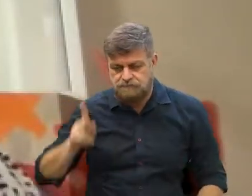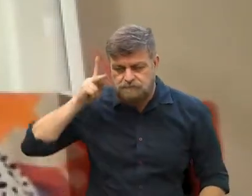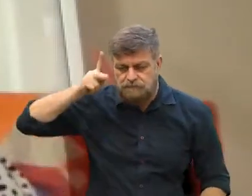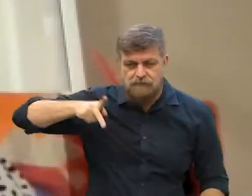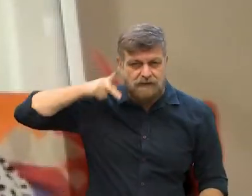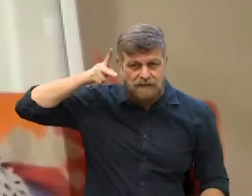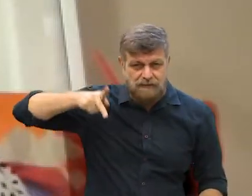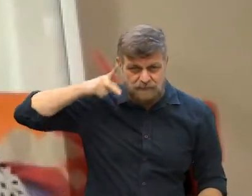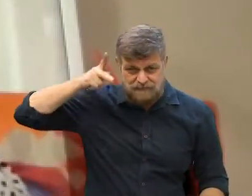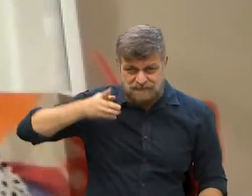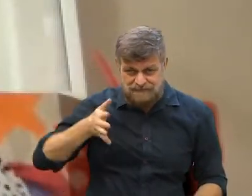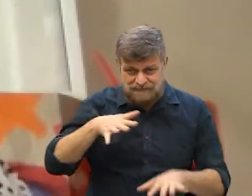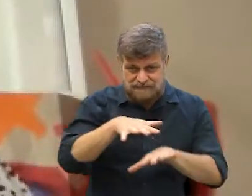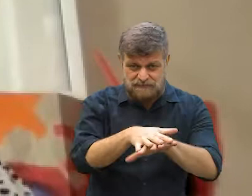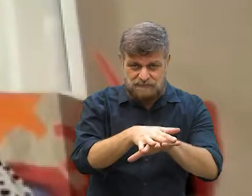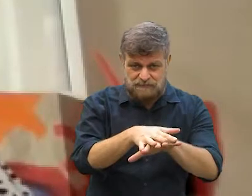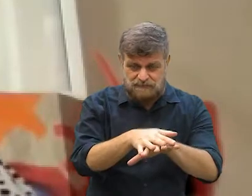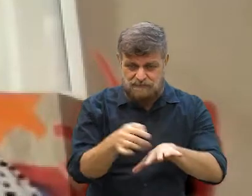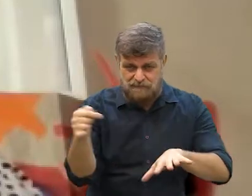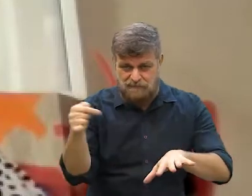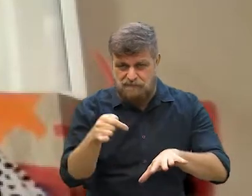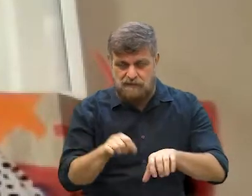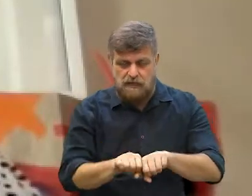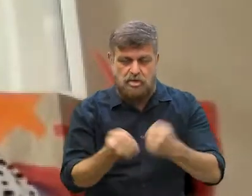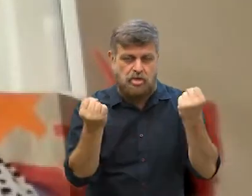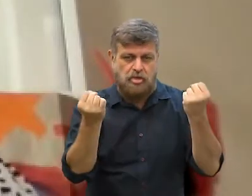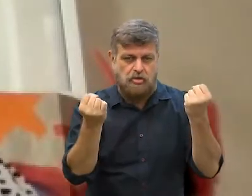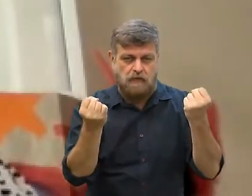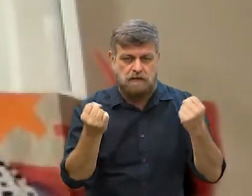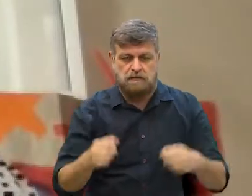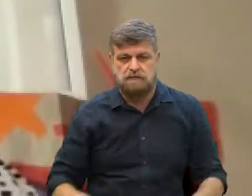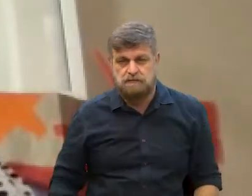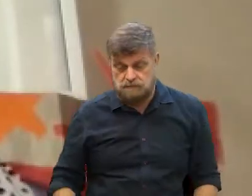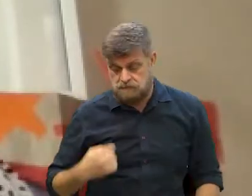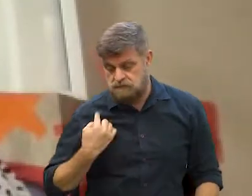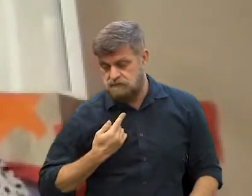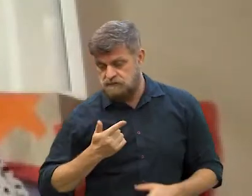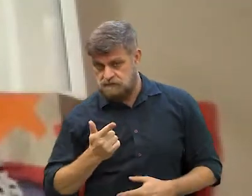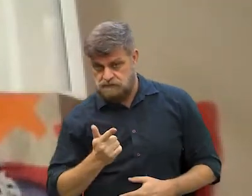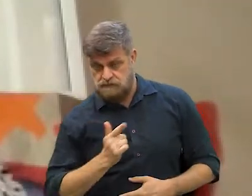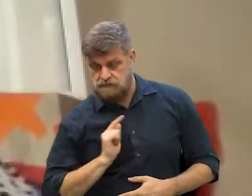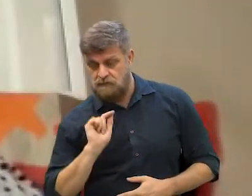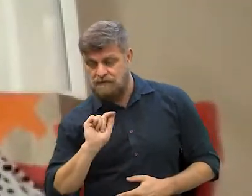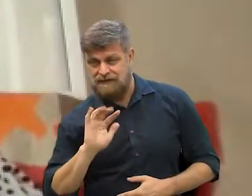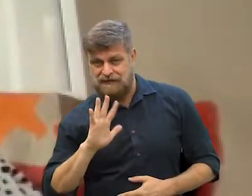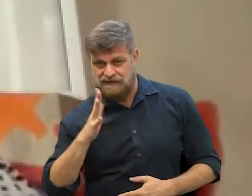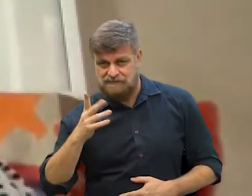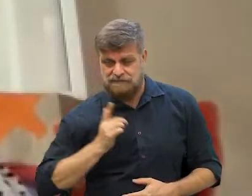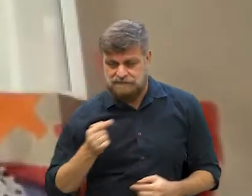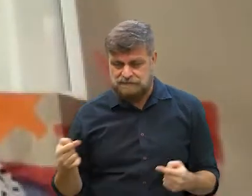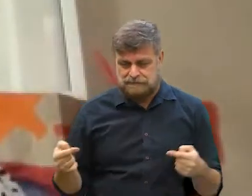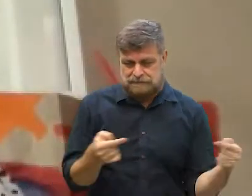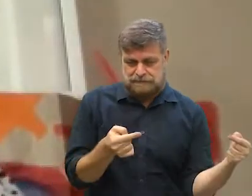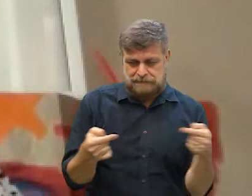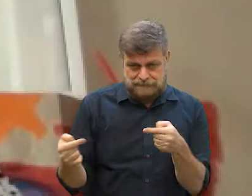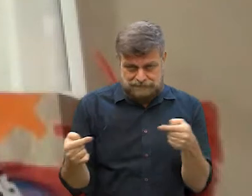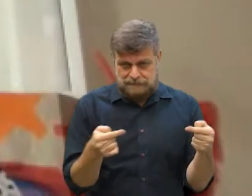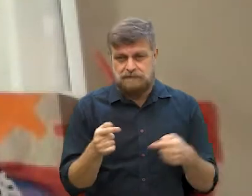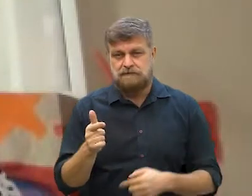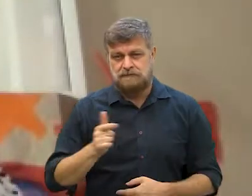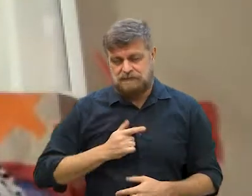política é ela fraca Sul mas nós tivemos muitos reveses